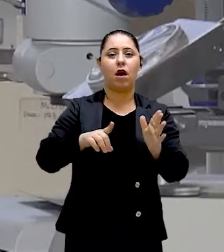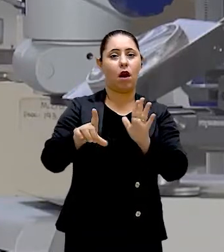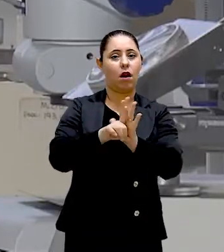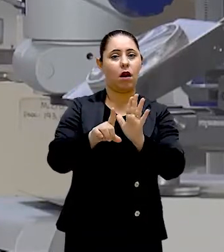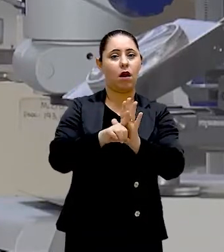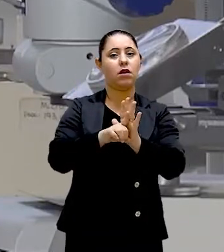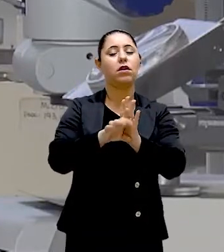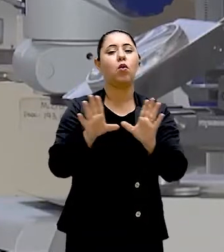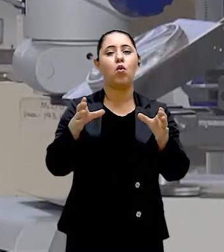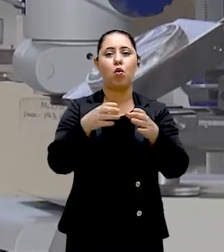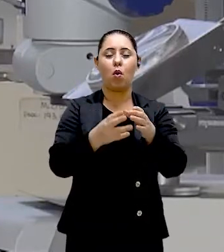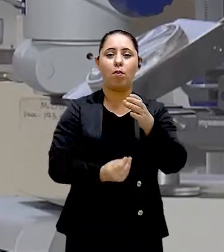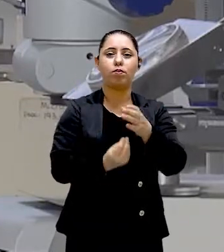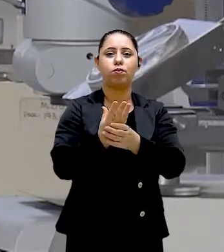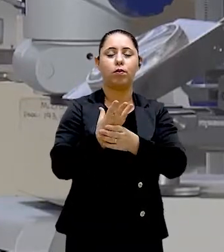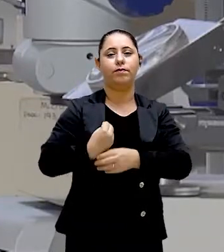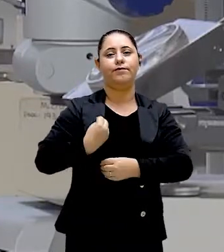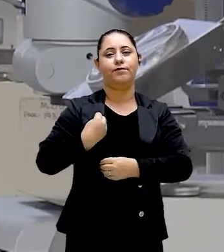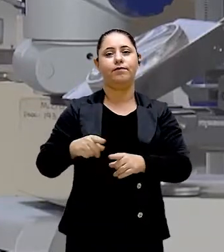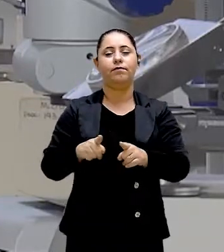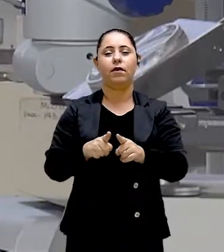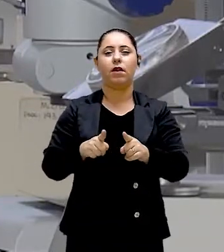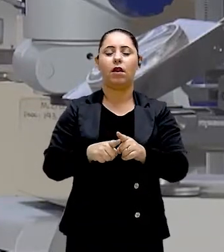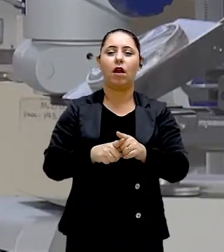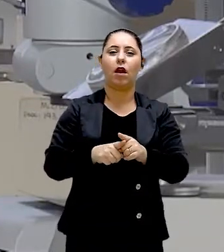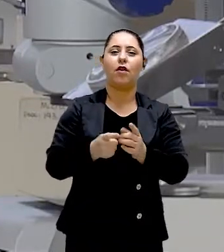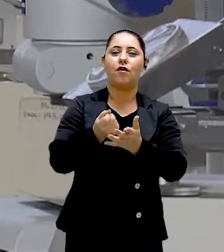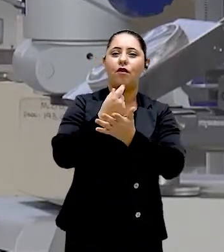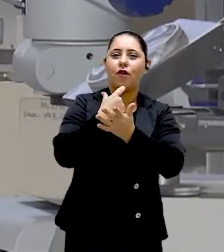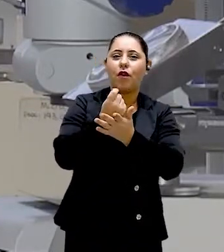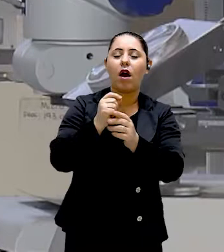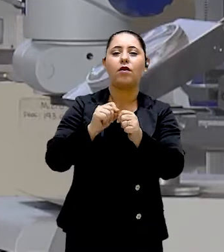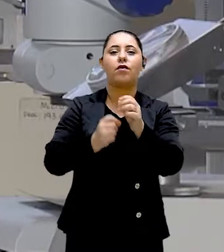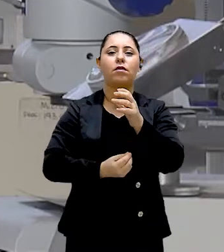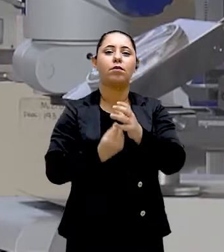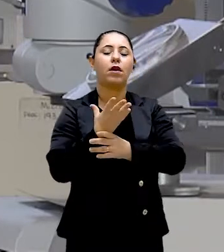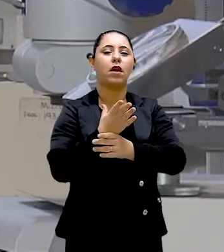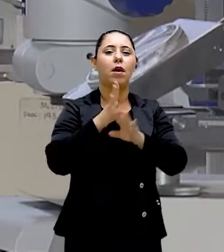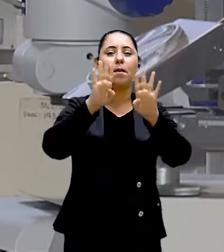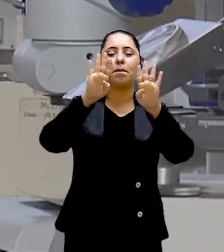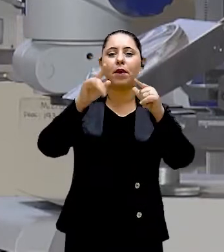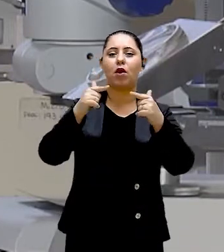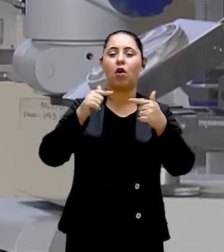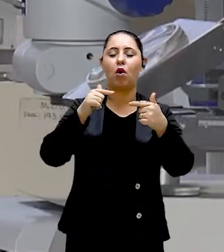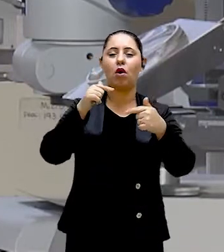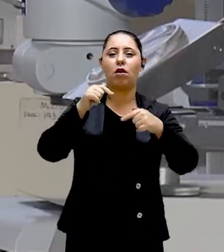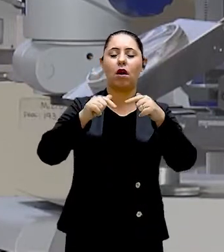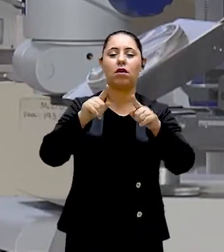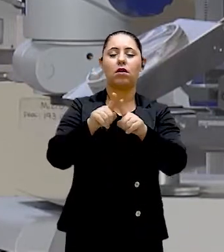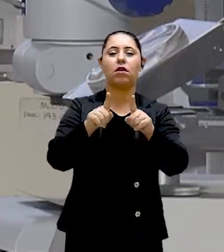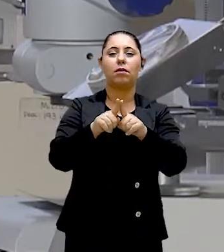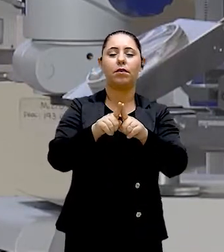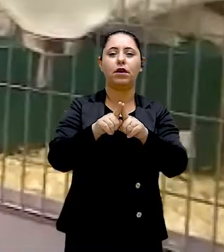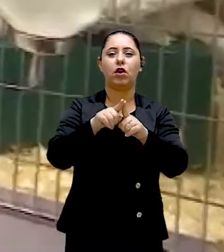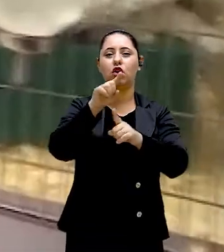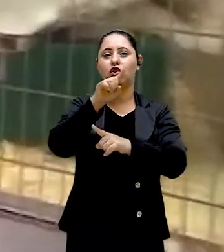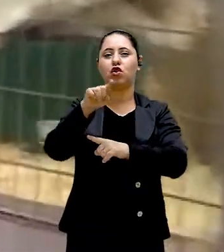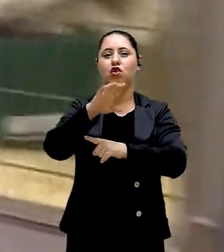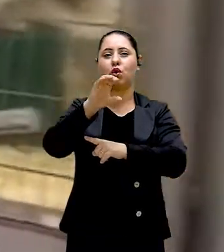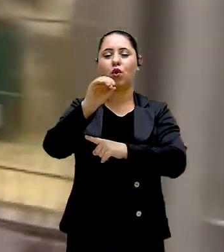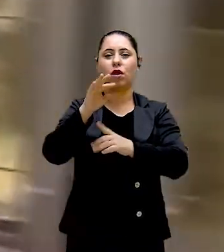de ética, mas também temos farmacêuticos, biotecnologistas, zootecnistas, várias áreas que envolvam o